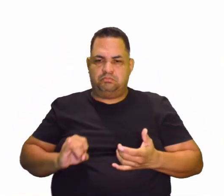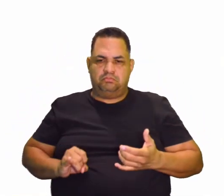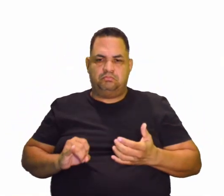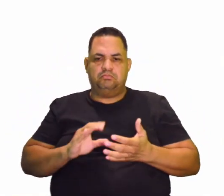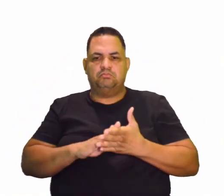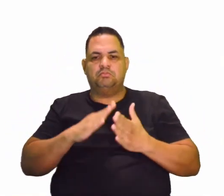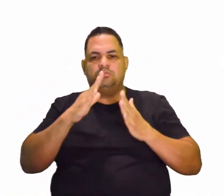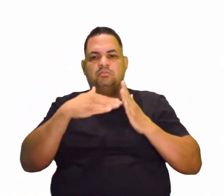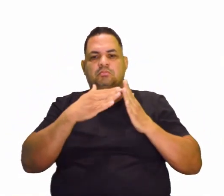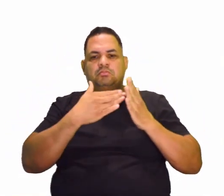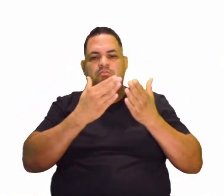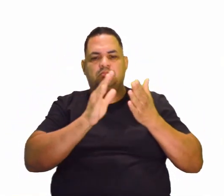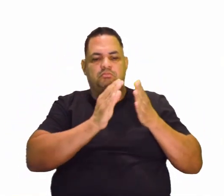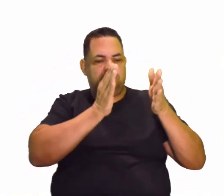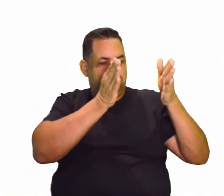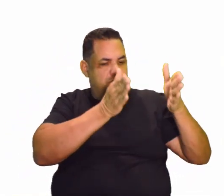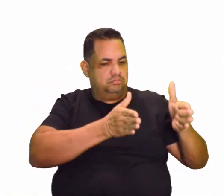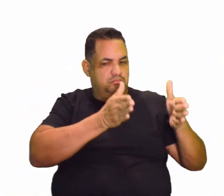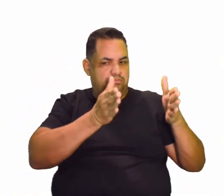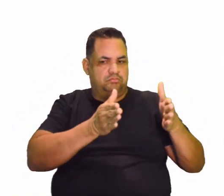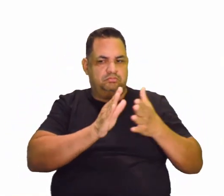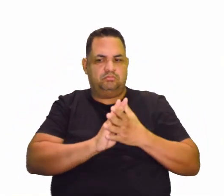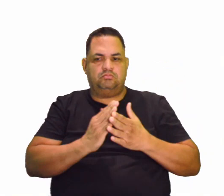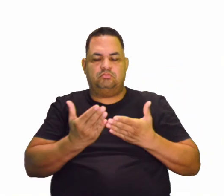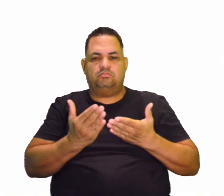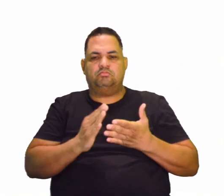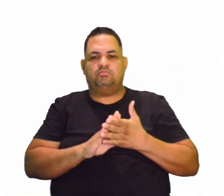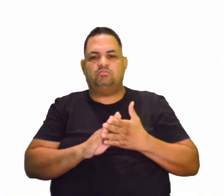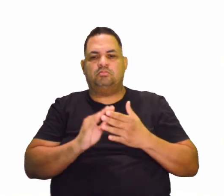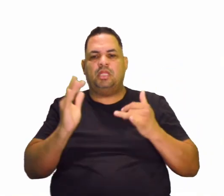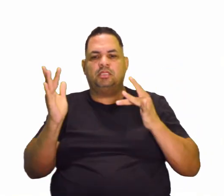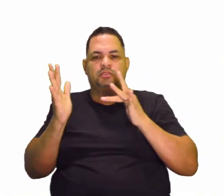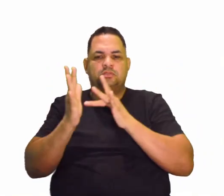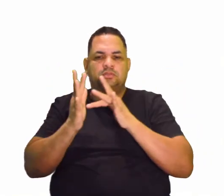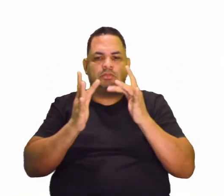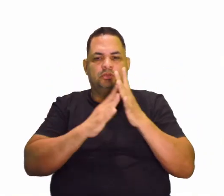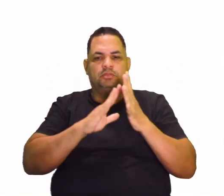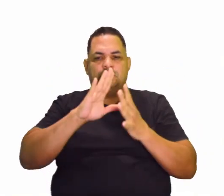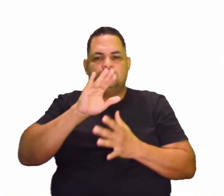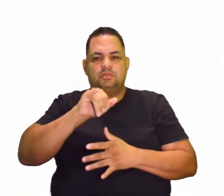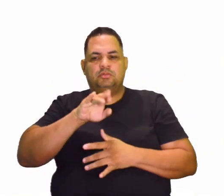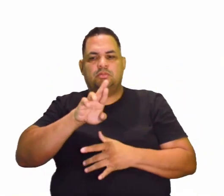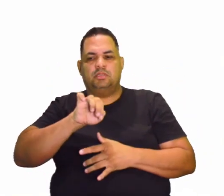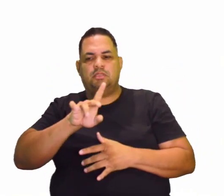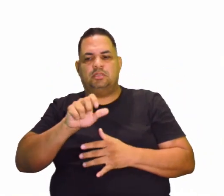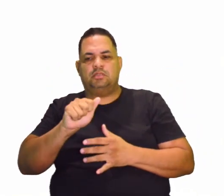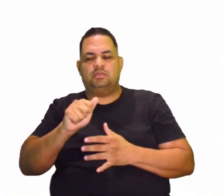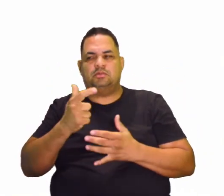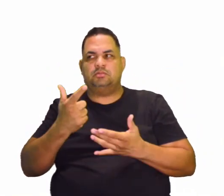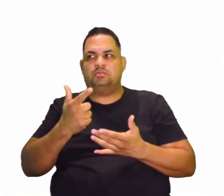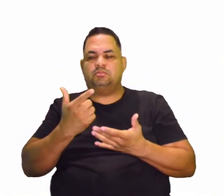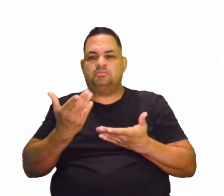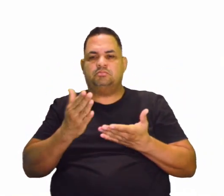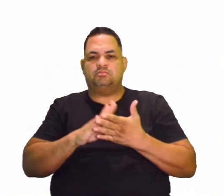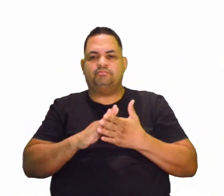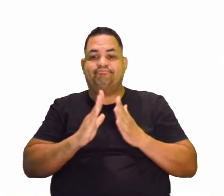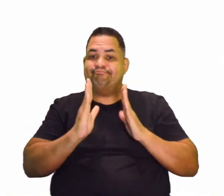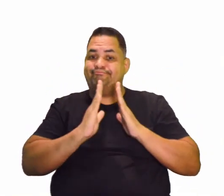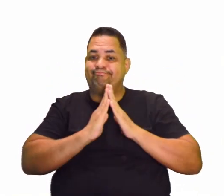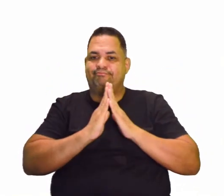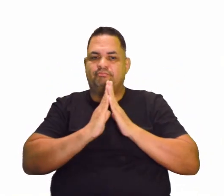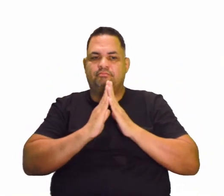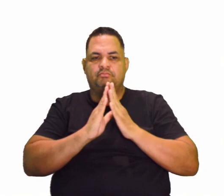do lado dos santos, do lado de Jesus, de Maria. Será que ele era, então, sagrado? Lei